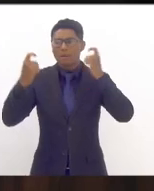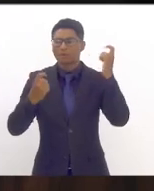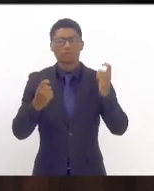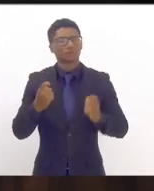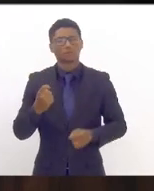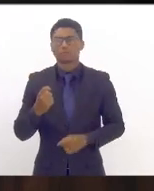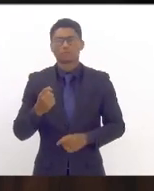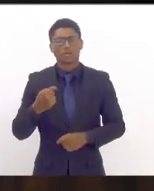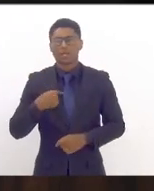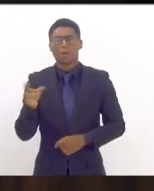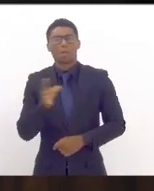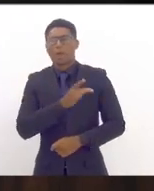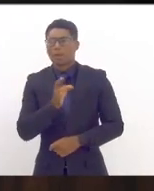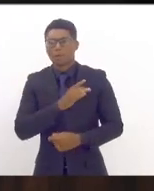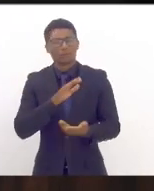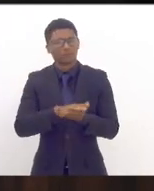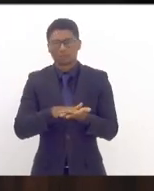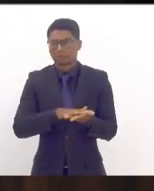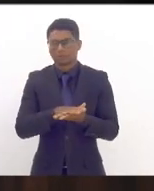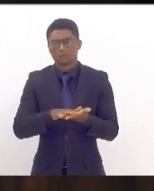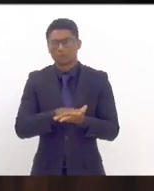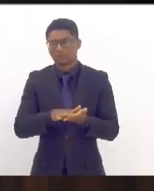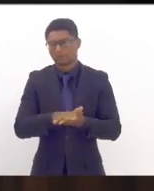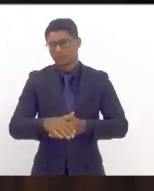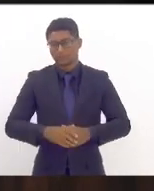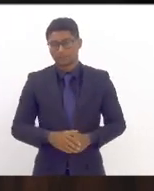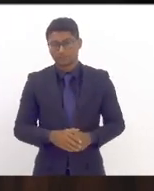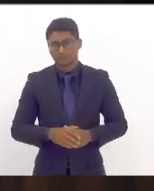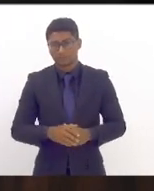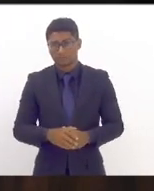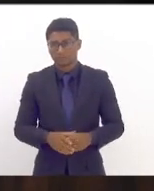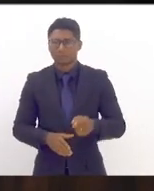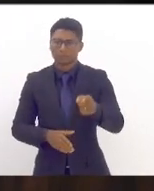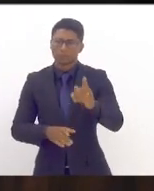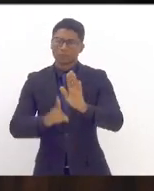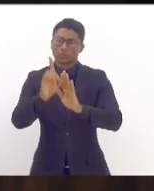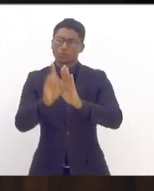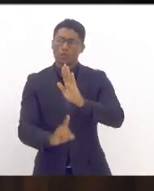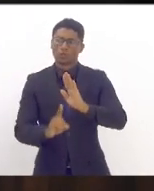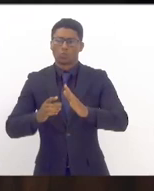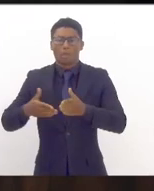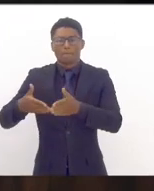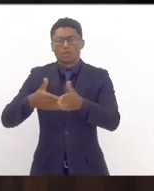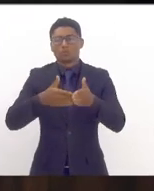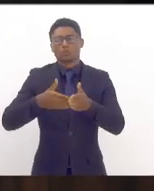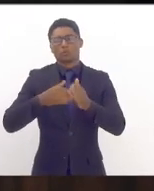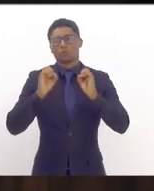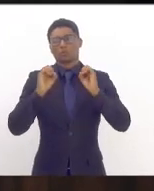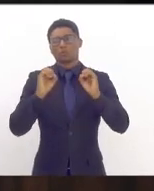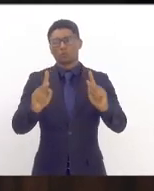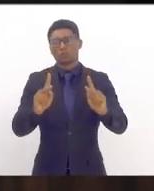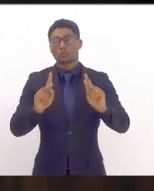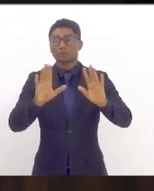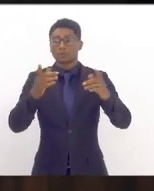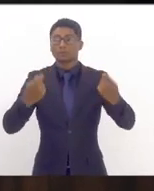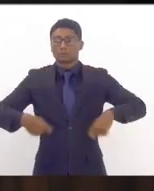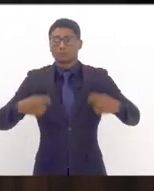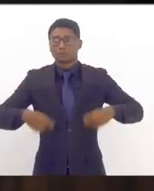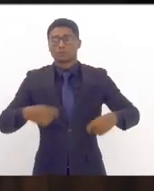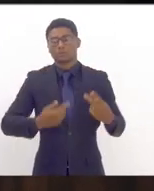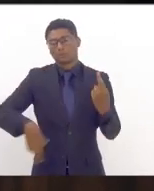medo de enfrentar nenhum vossa excelência tem todo o direito de fazer obstrução mas tem que ter